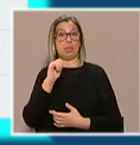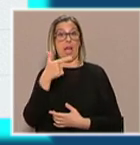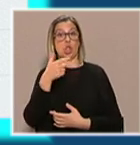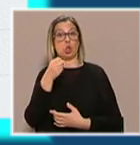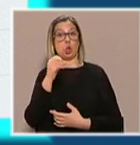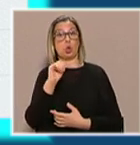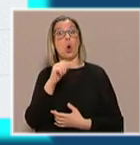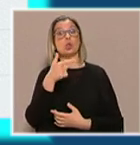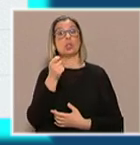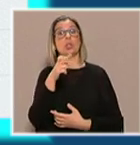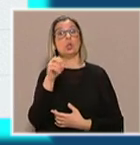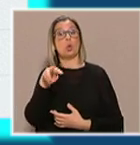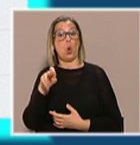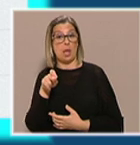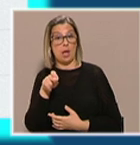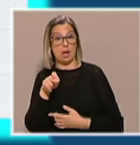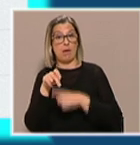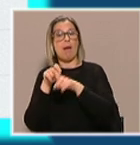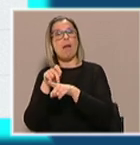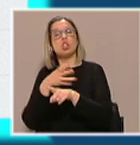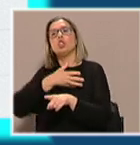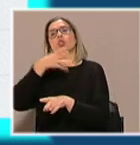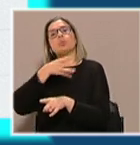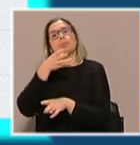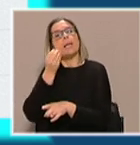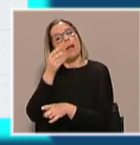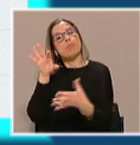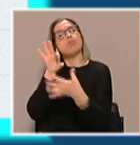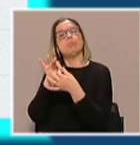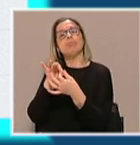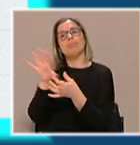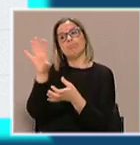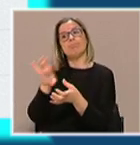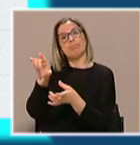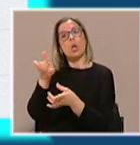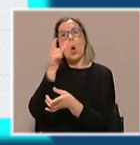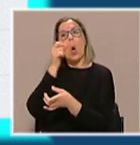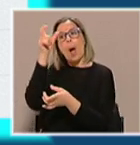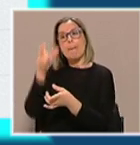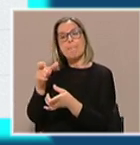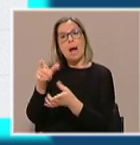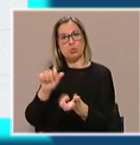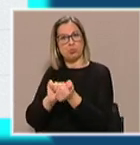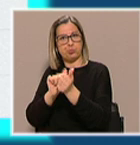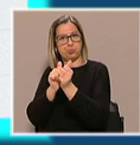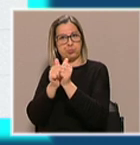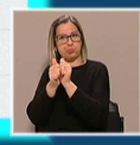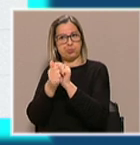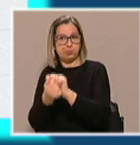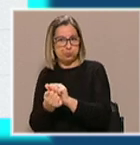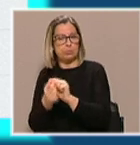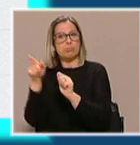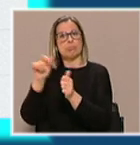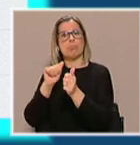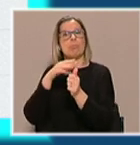testosterona e que explica o desenvolvimento dos caracteres sexuais secundários masculinos a quando